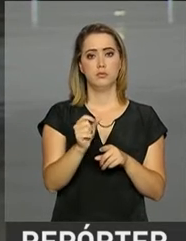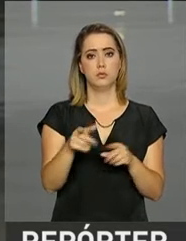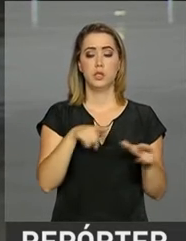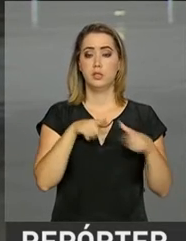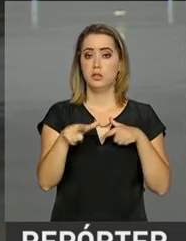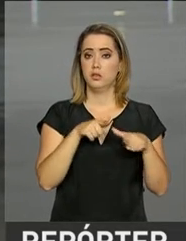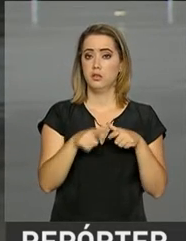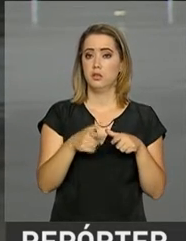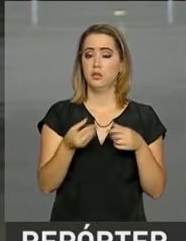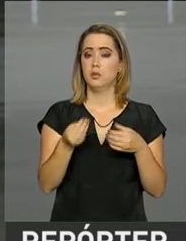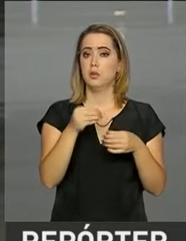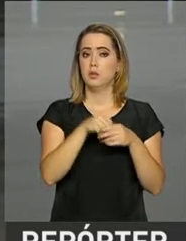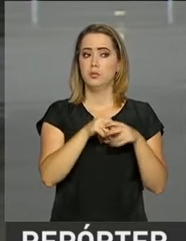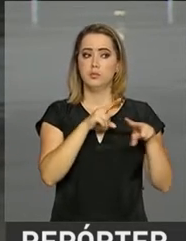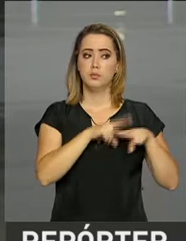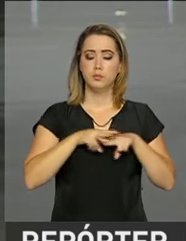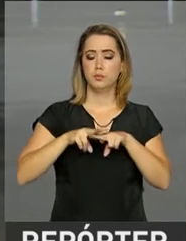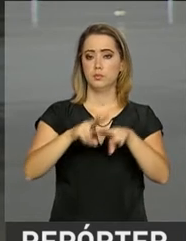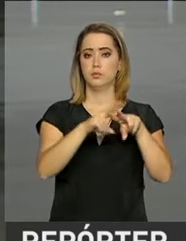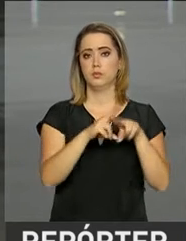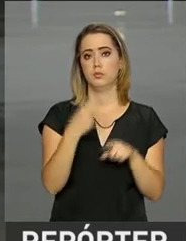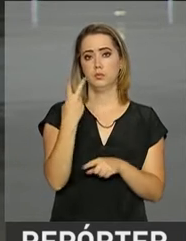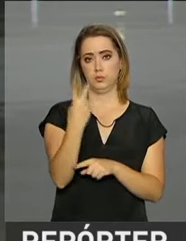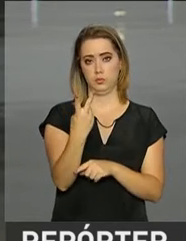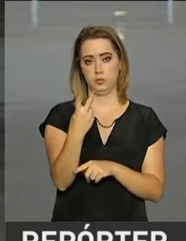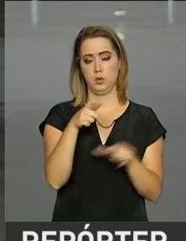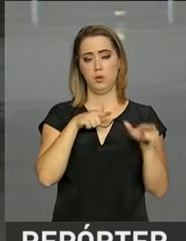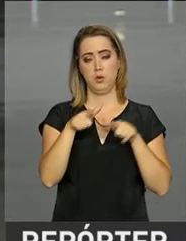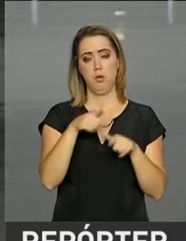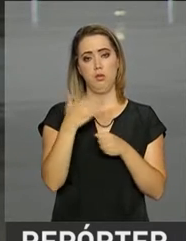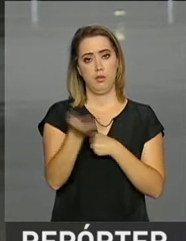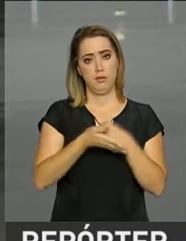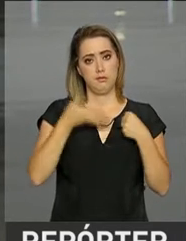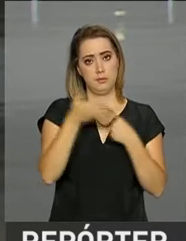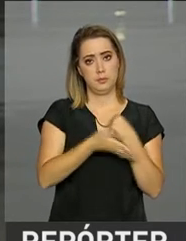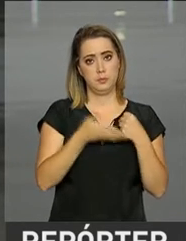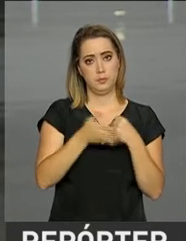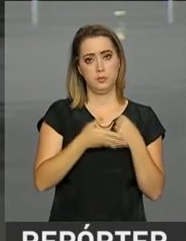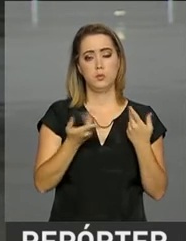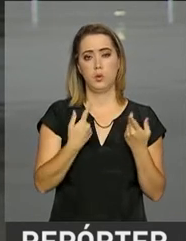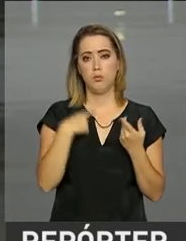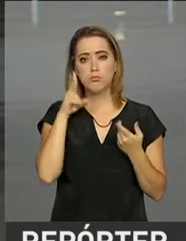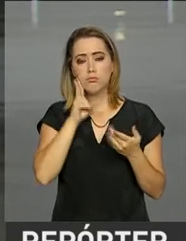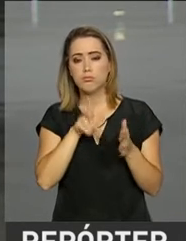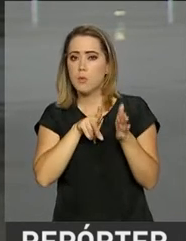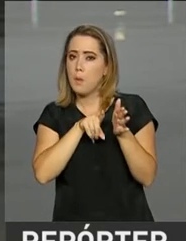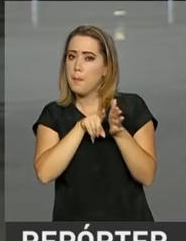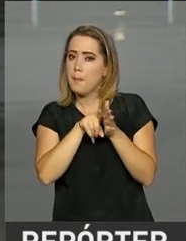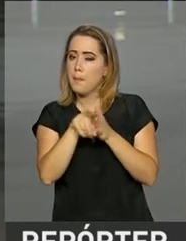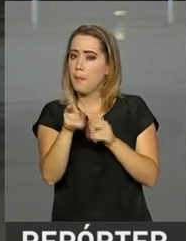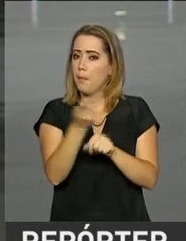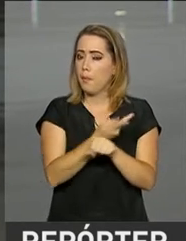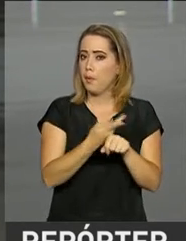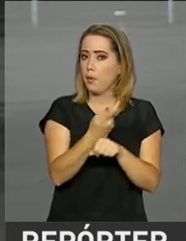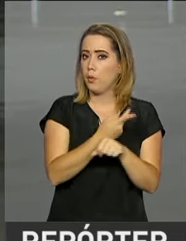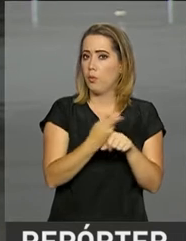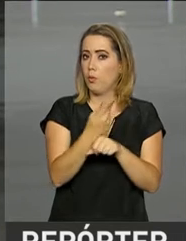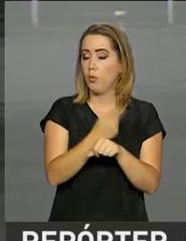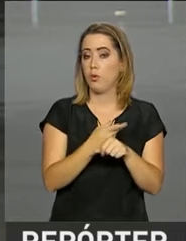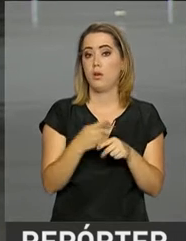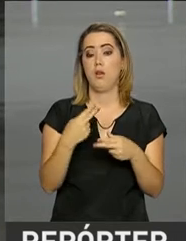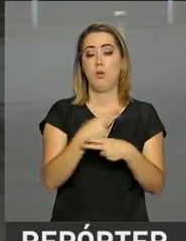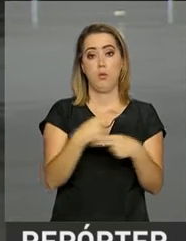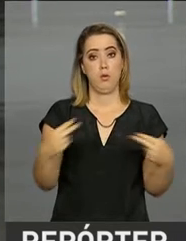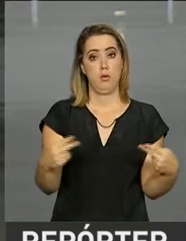nas penitenciárias estaduais em duas funções básicas fazer as varreduras e inspeções em celas para